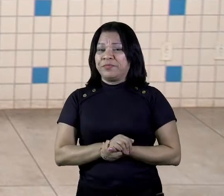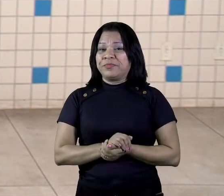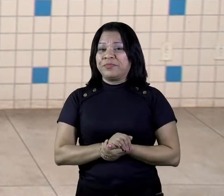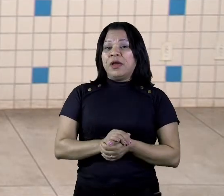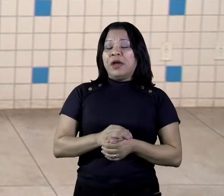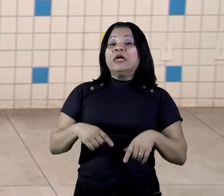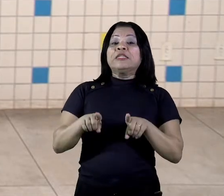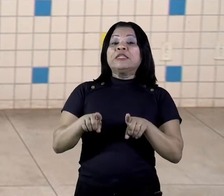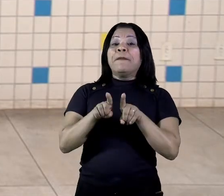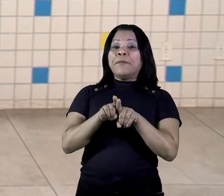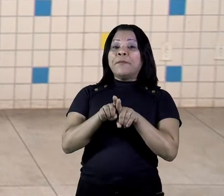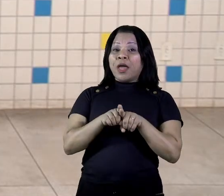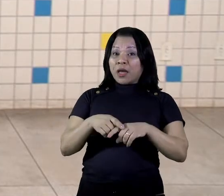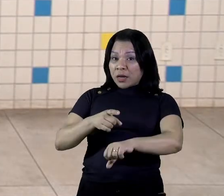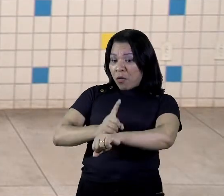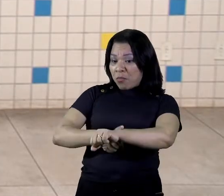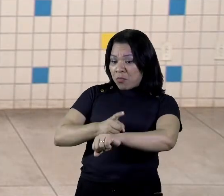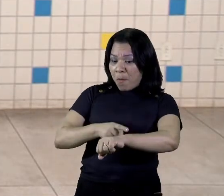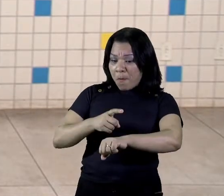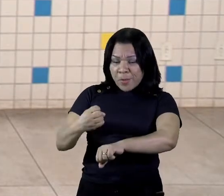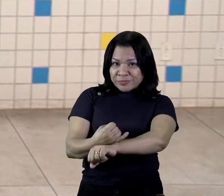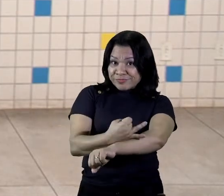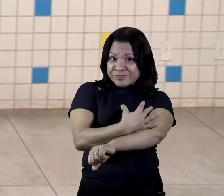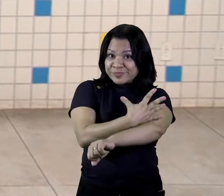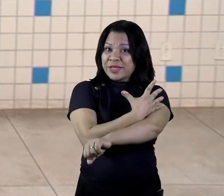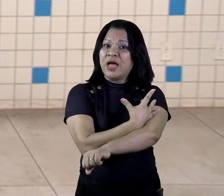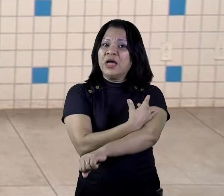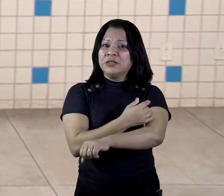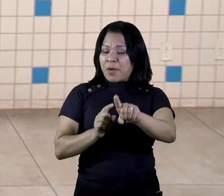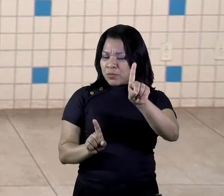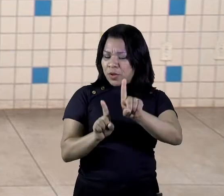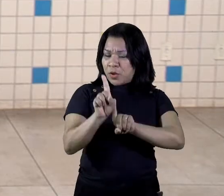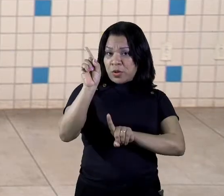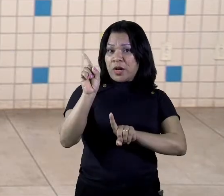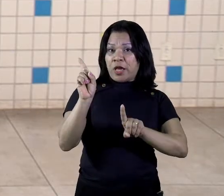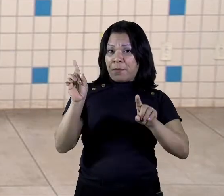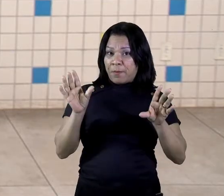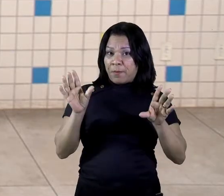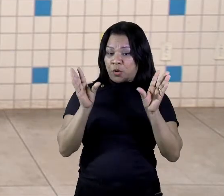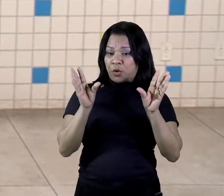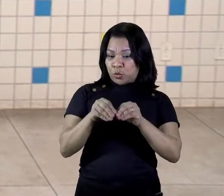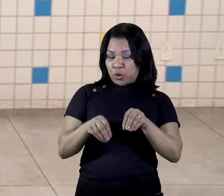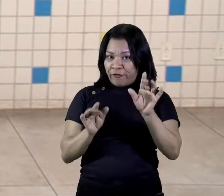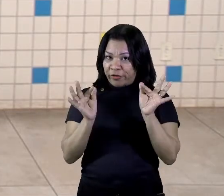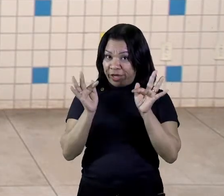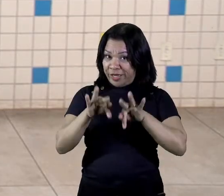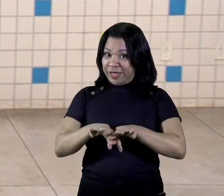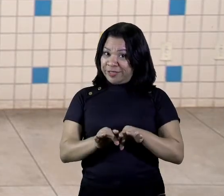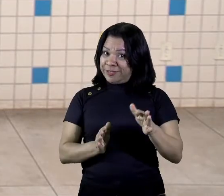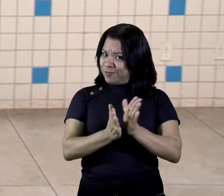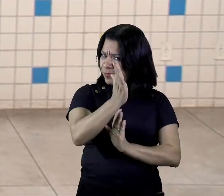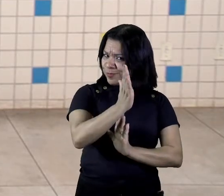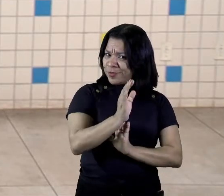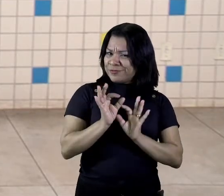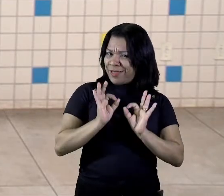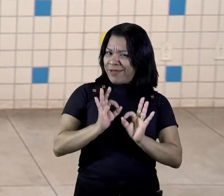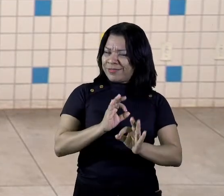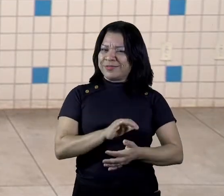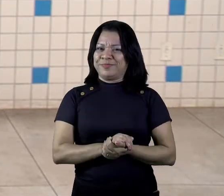mais emocionante, que é o clímax, e o desfecho, que é quando ele sai correndo. Certinho? E agora